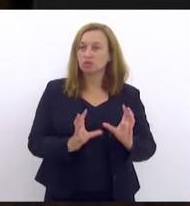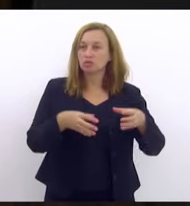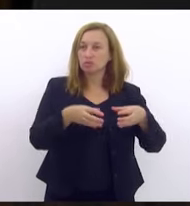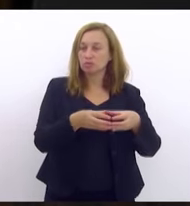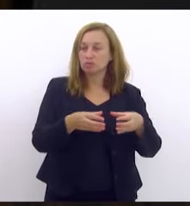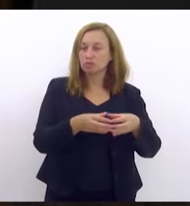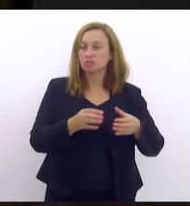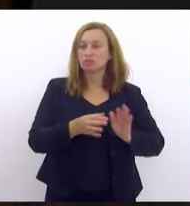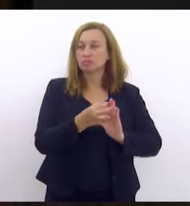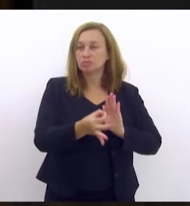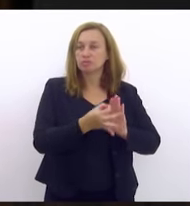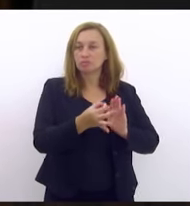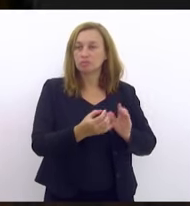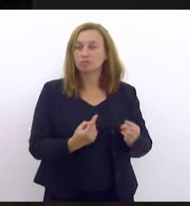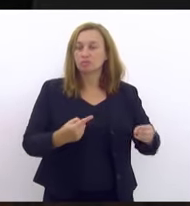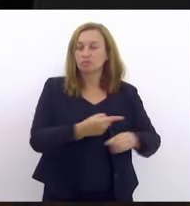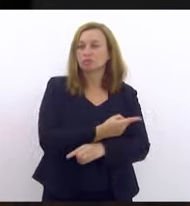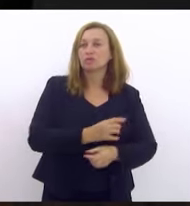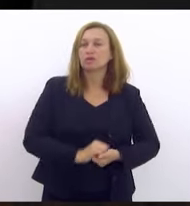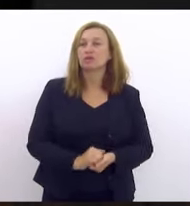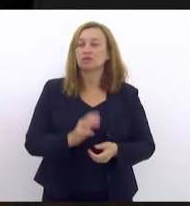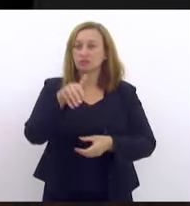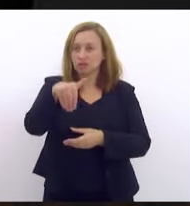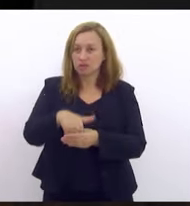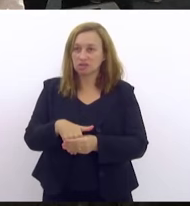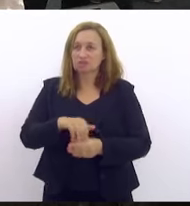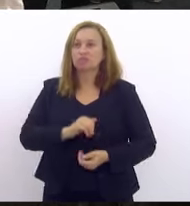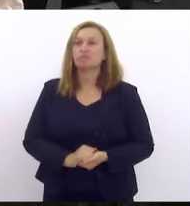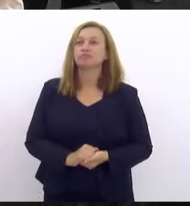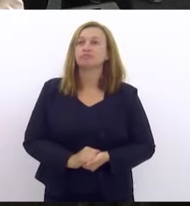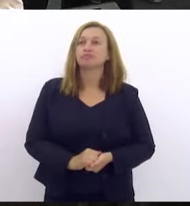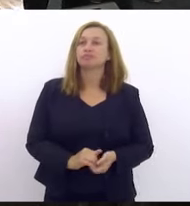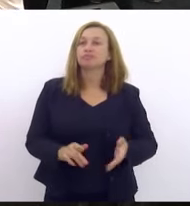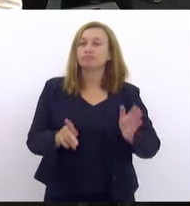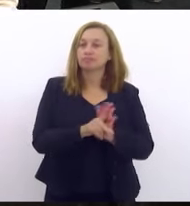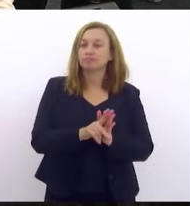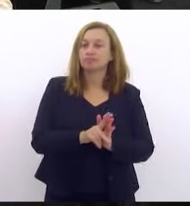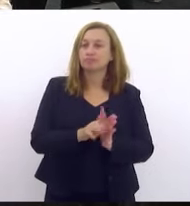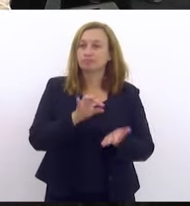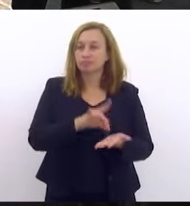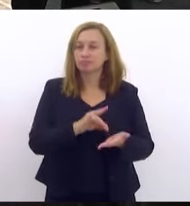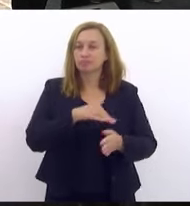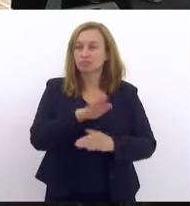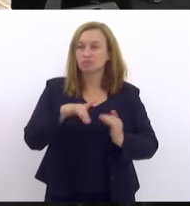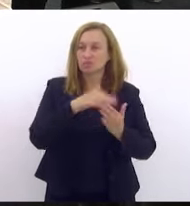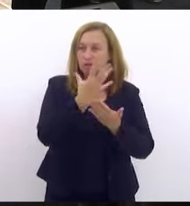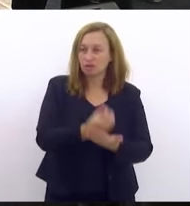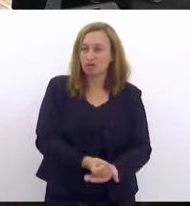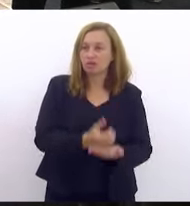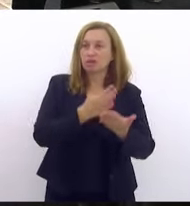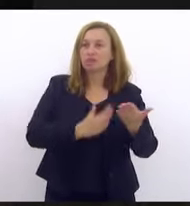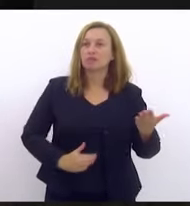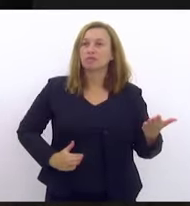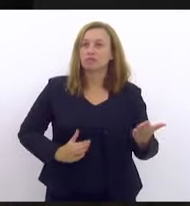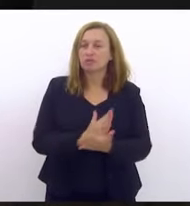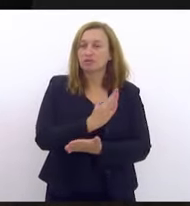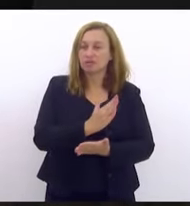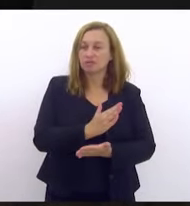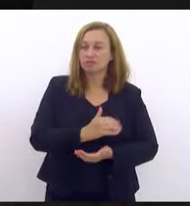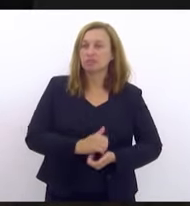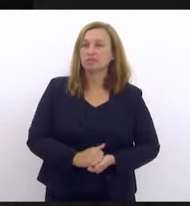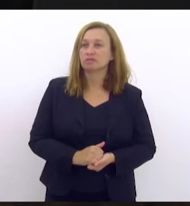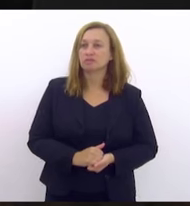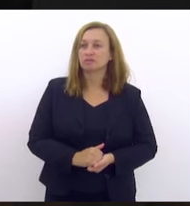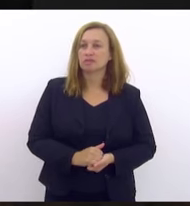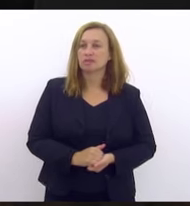pareceres contrários. Em votação, o projeto original. Os senhores que aprovam, permaneçam como estão. Aprovado,